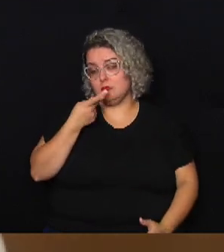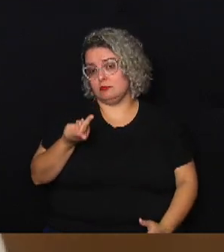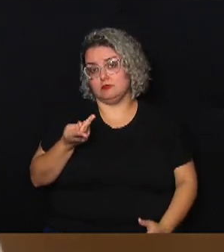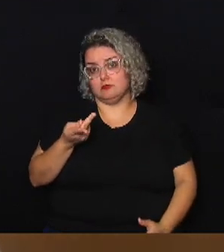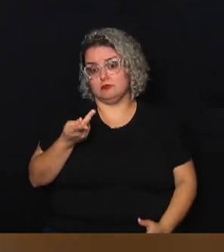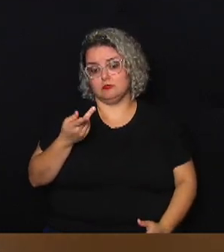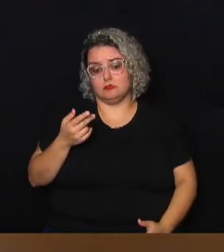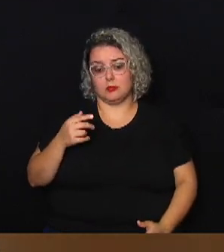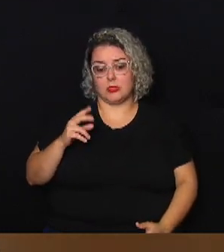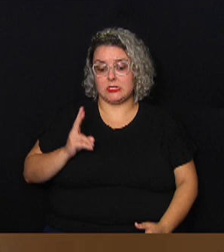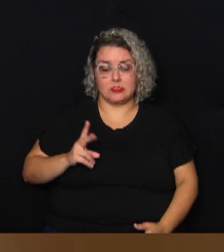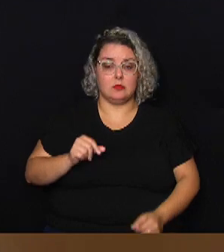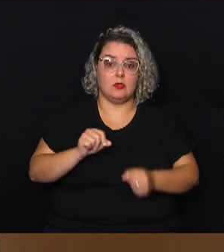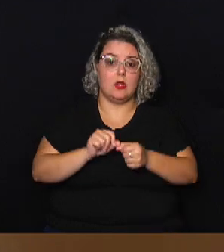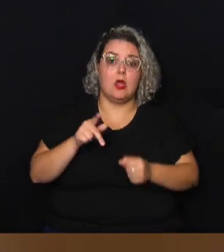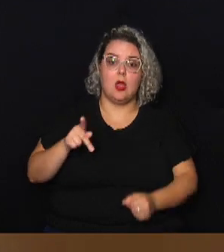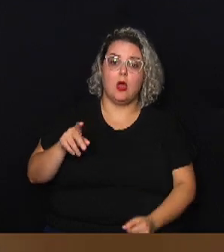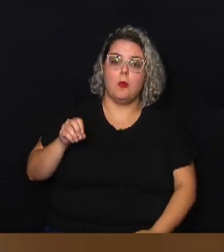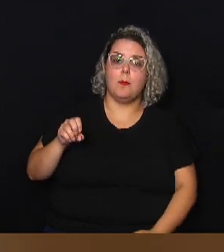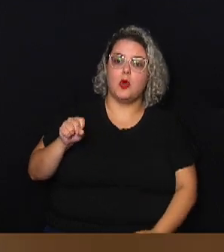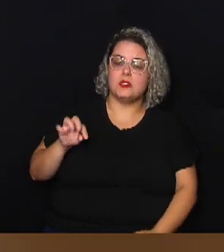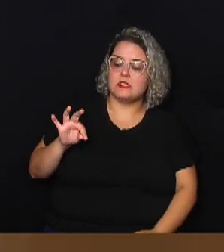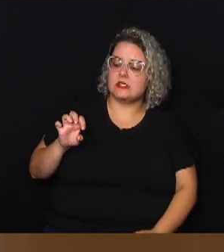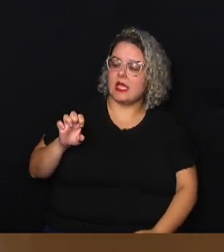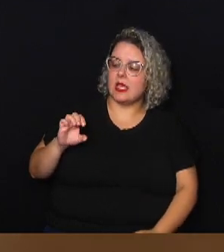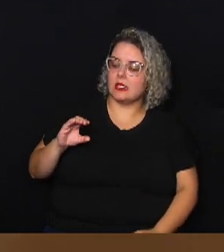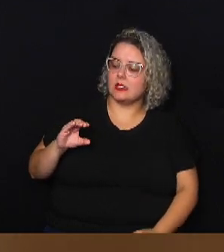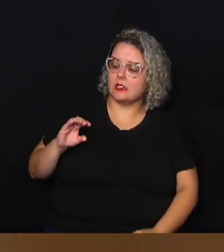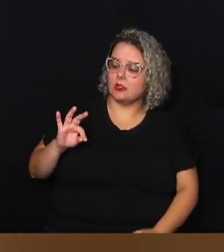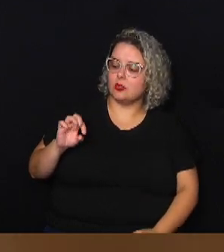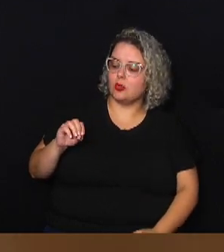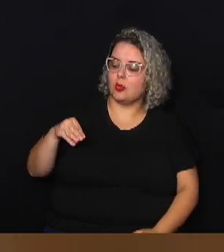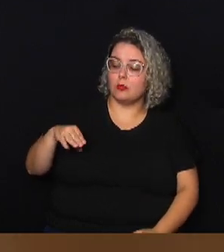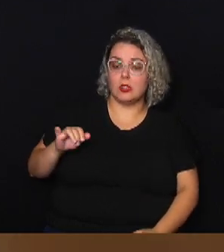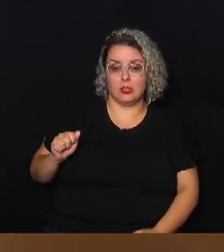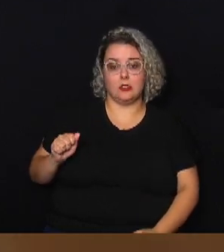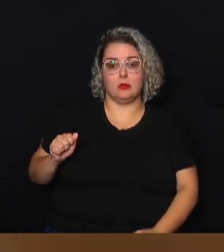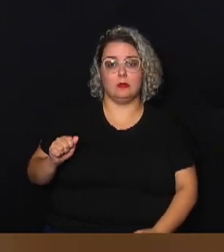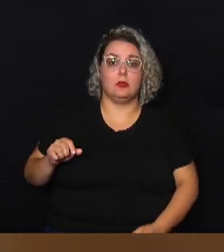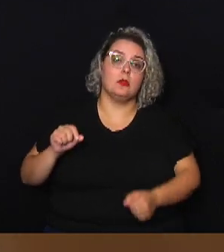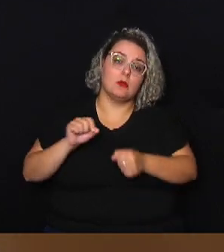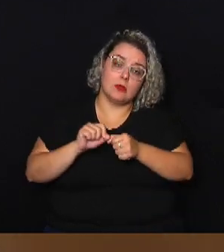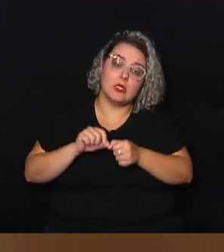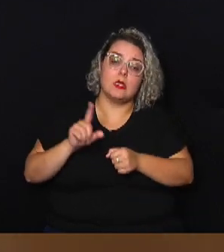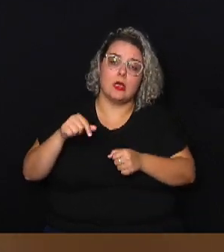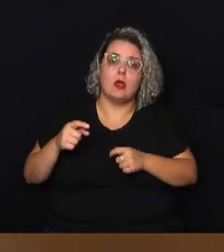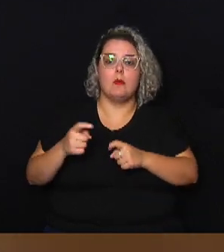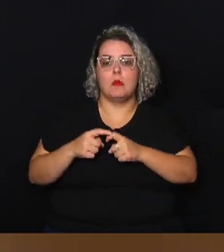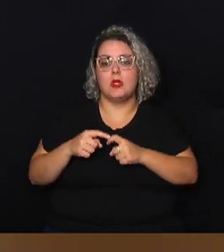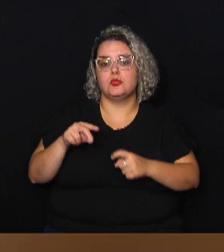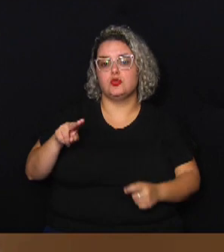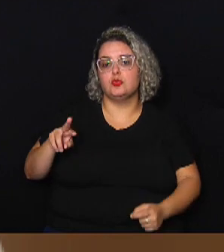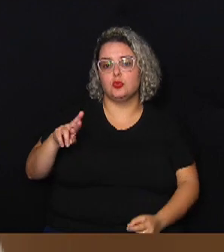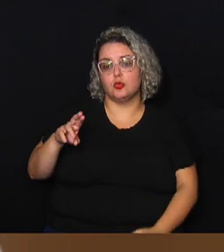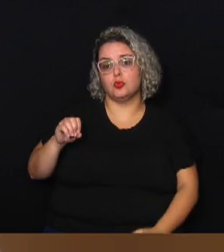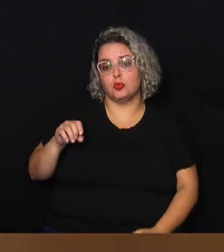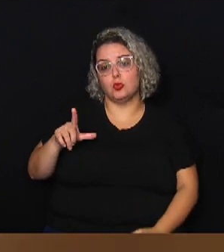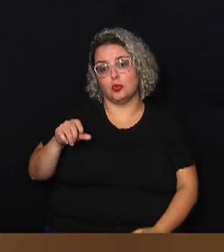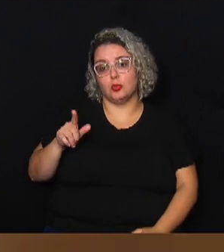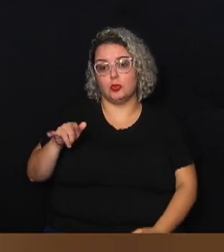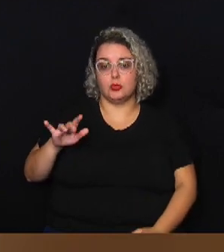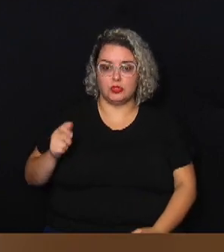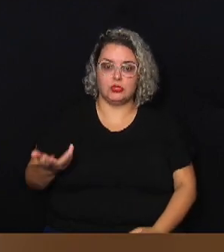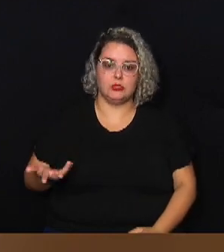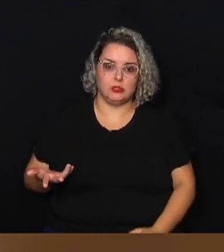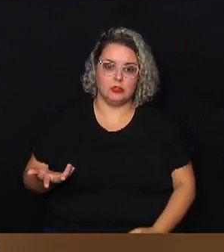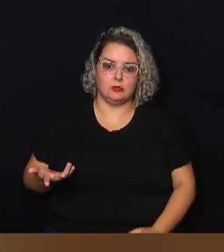que falar a postectomia, ela bate lá, e quem faz é o urologista. Então, apesar, nem chega um